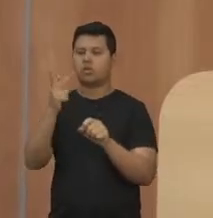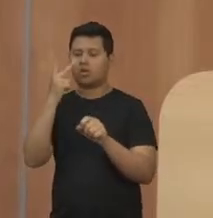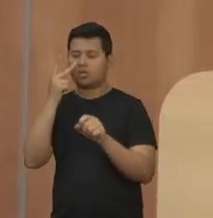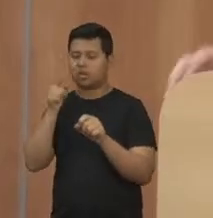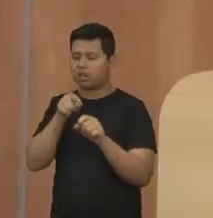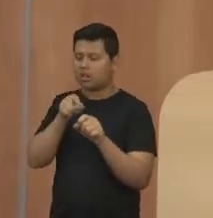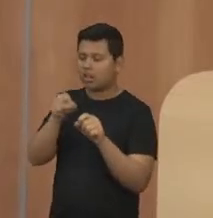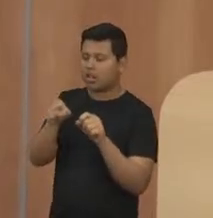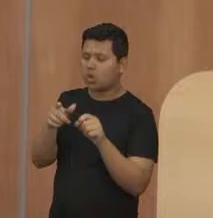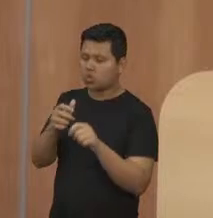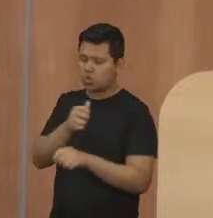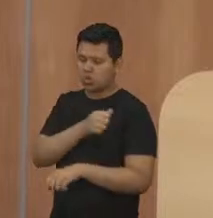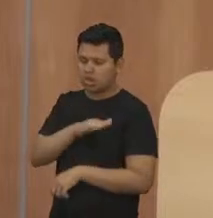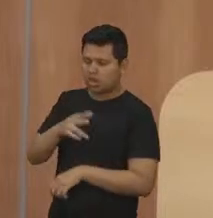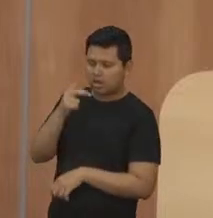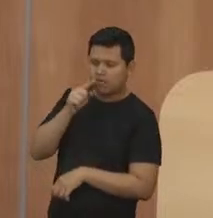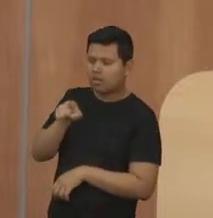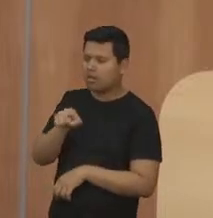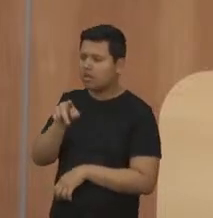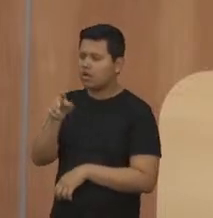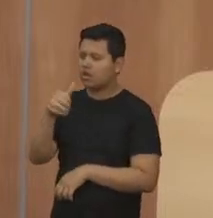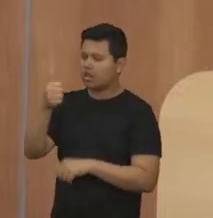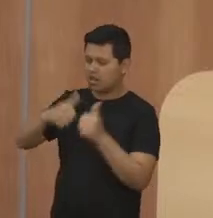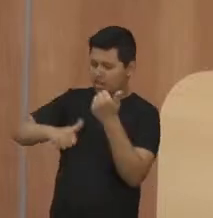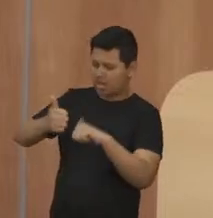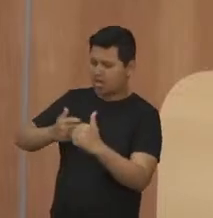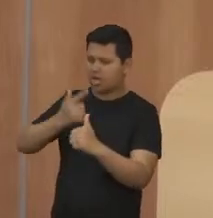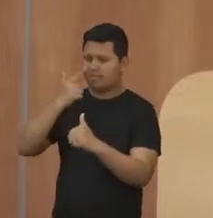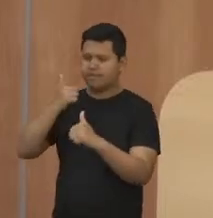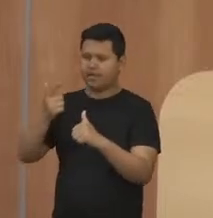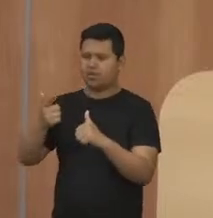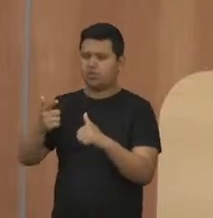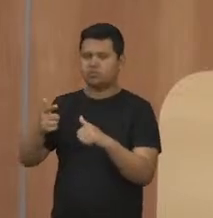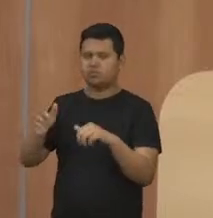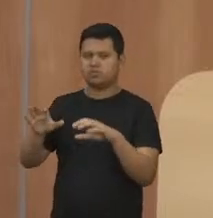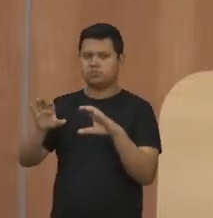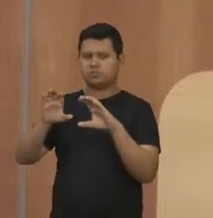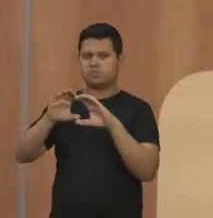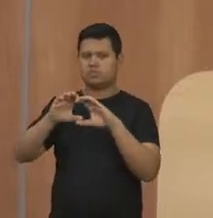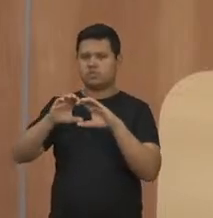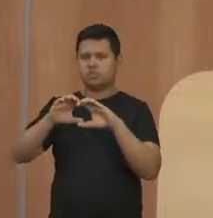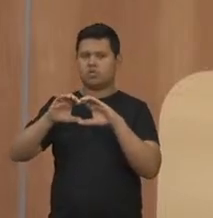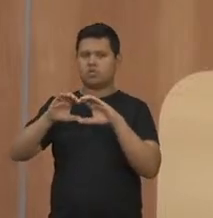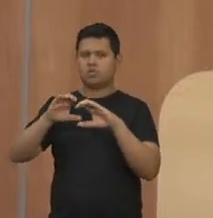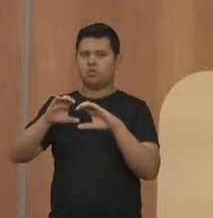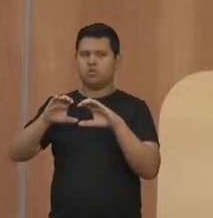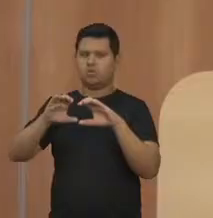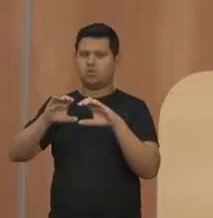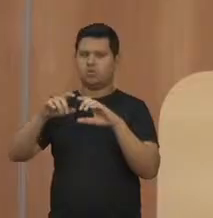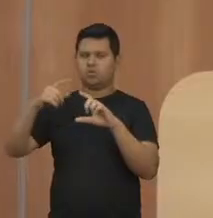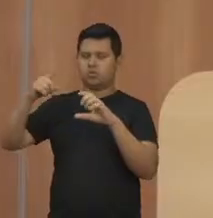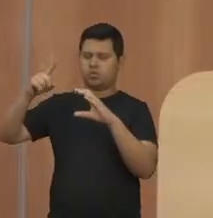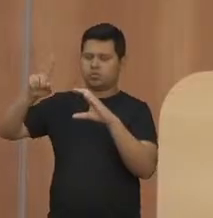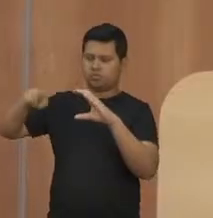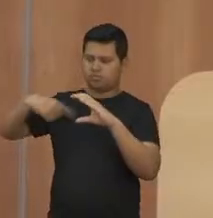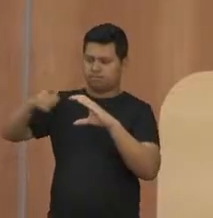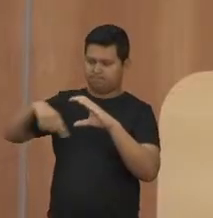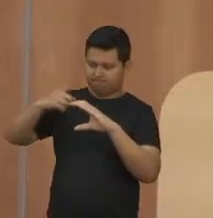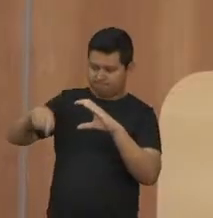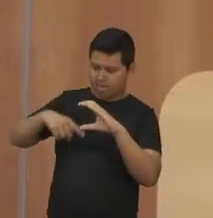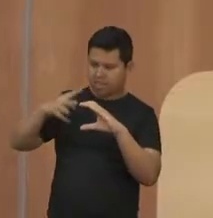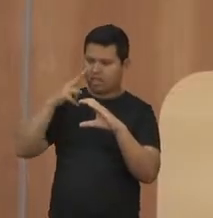pessoa, verifica pneu, isso não mudou, né? Mesma coisa, né? Verifica pneu, estado do carro, está de cinto, se é moto,